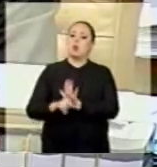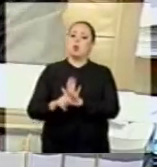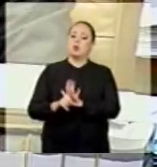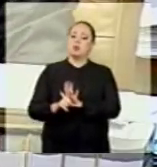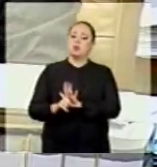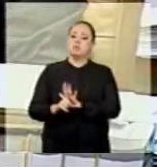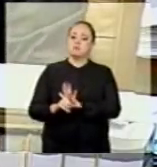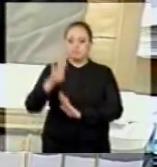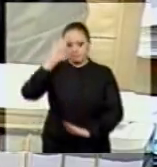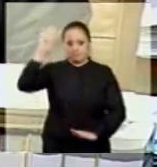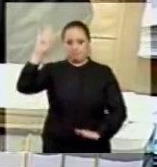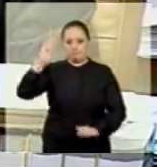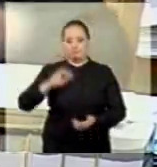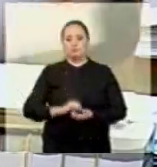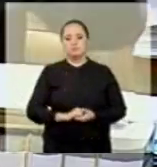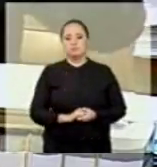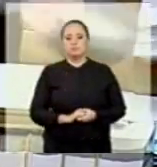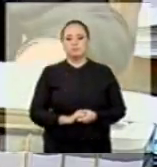fundamental.